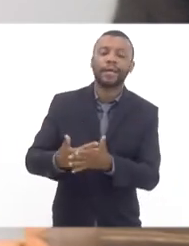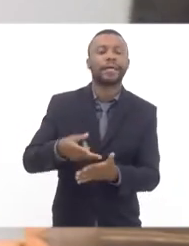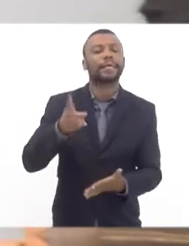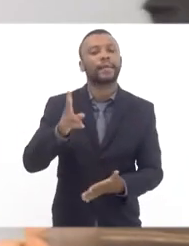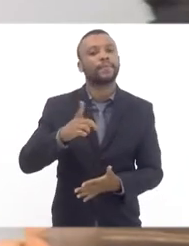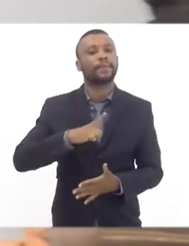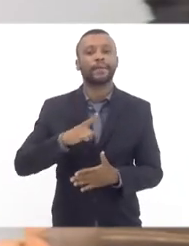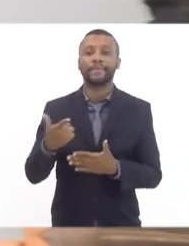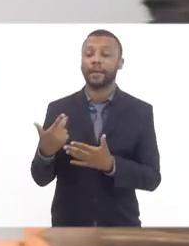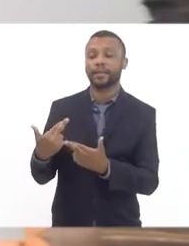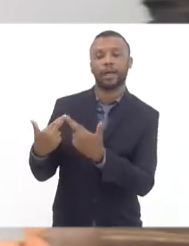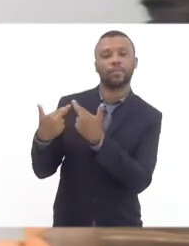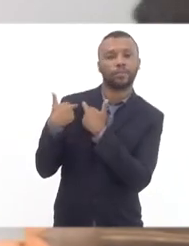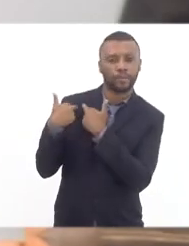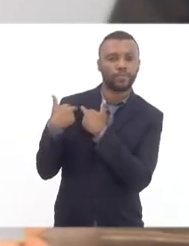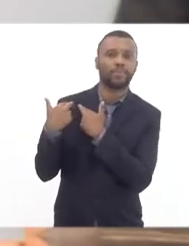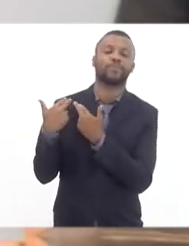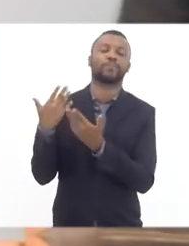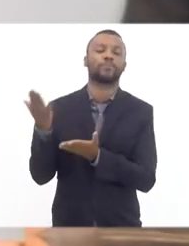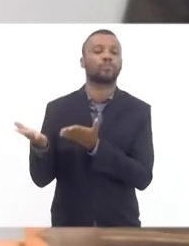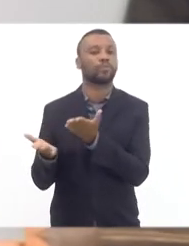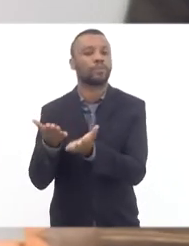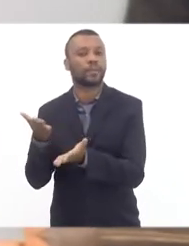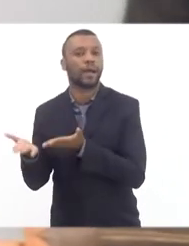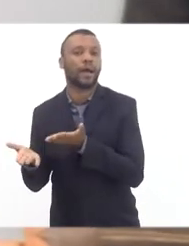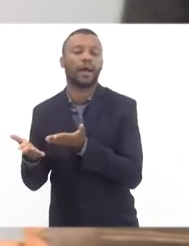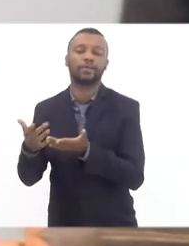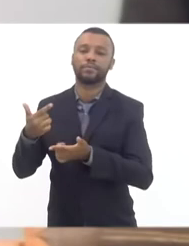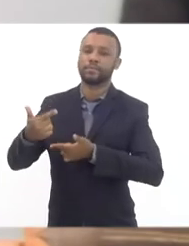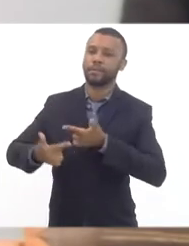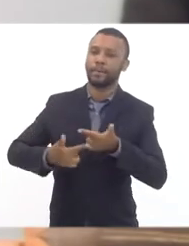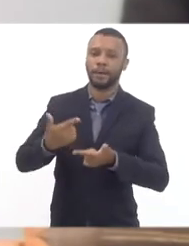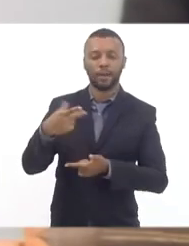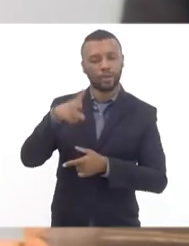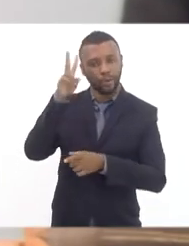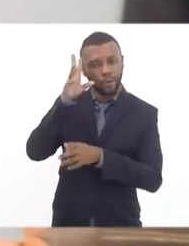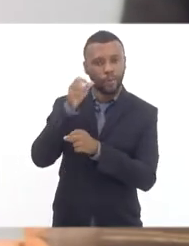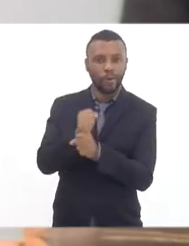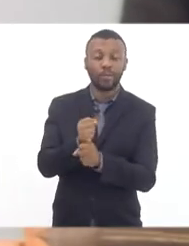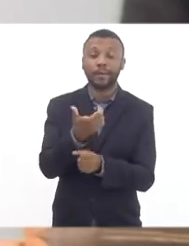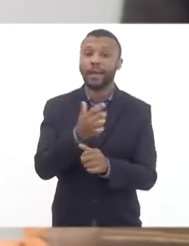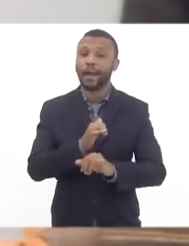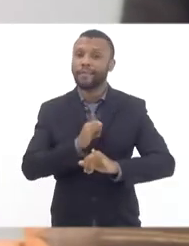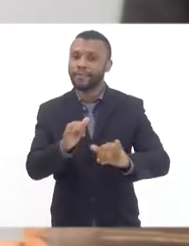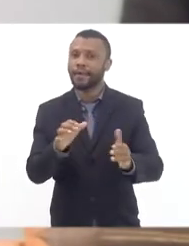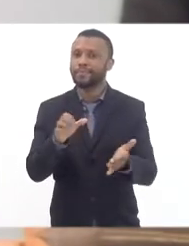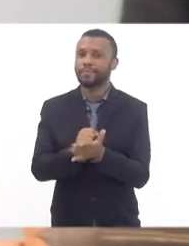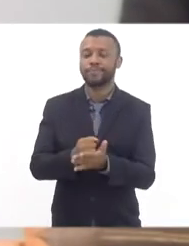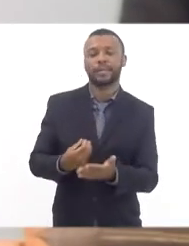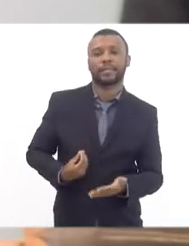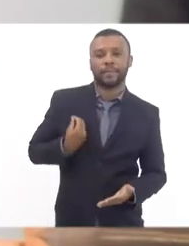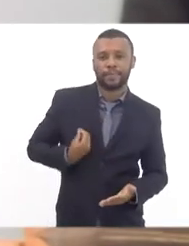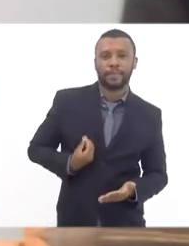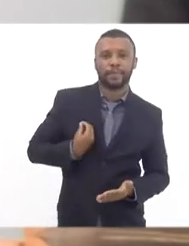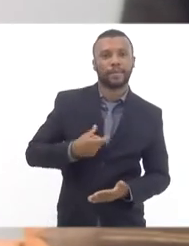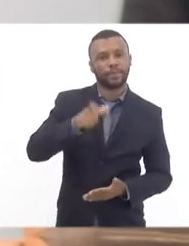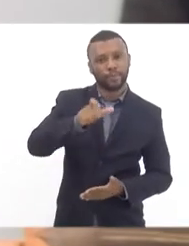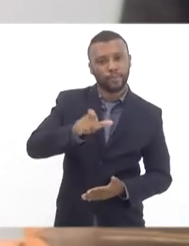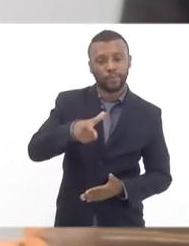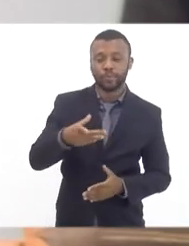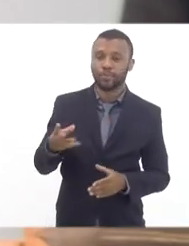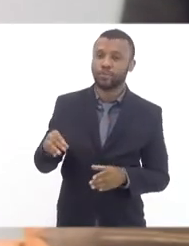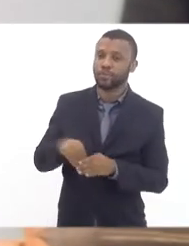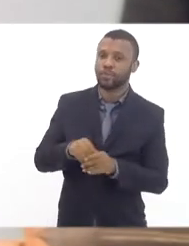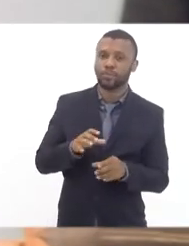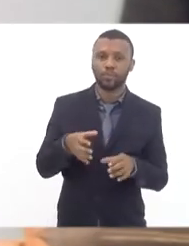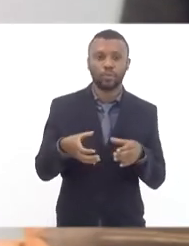do trabalho, do cuidado com a memória. E eu gostaria só de fazer um registro aqui da presença de pessoas do coletivo que não estão